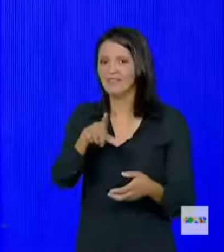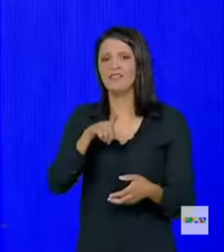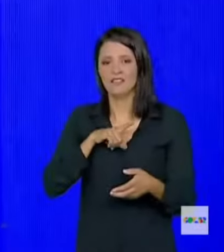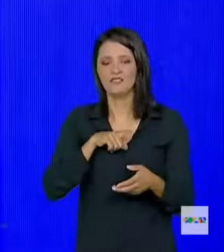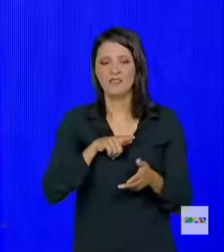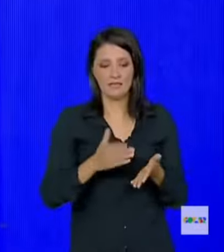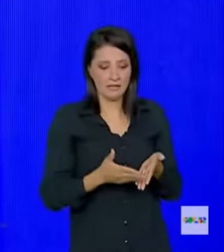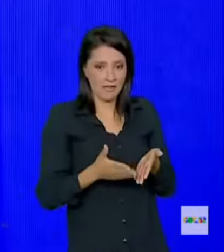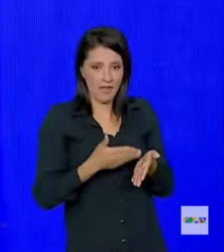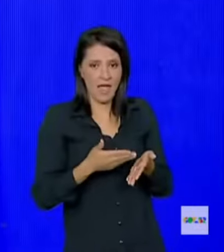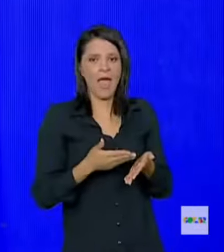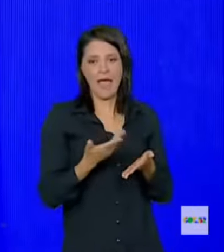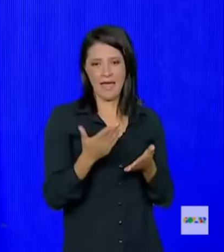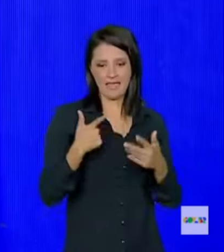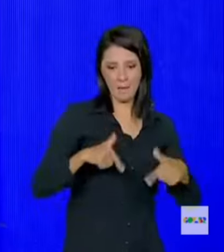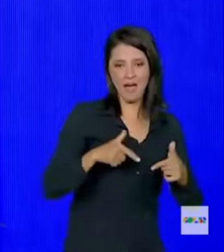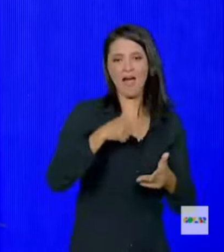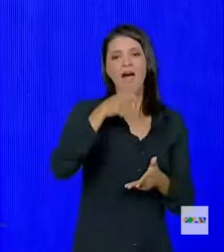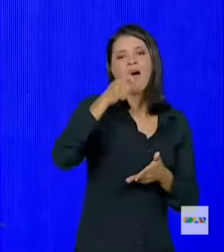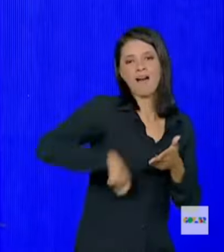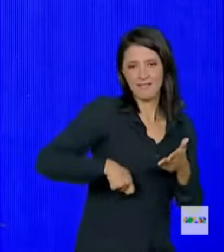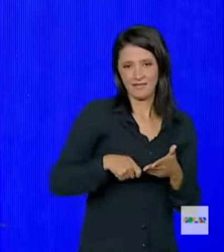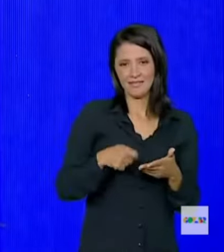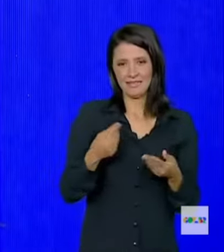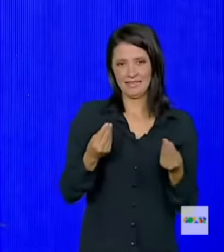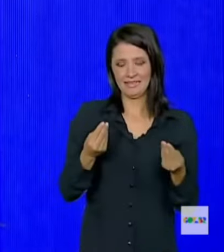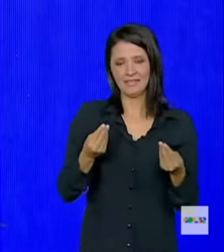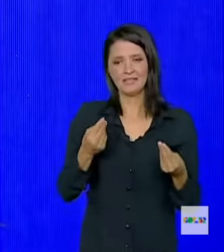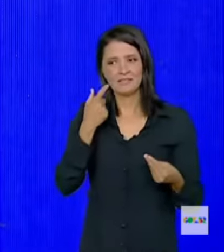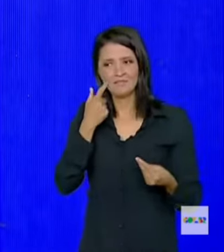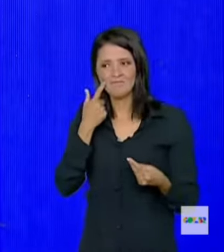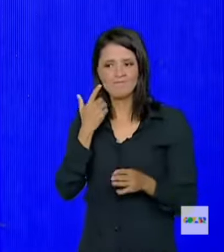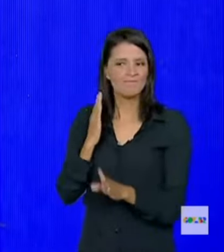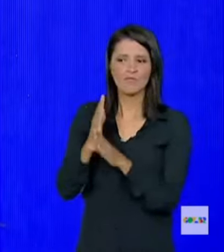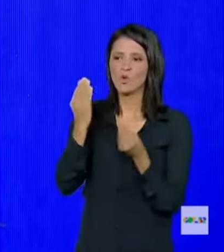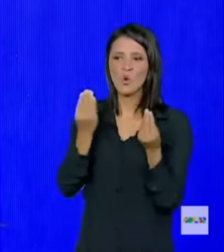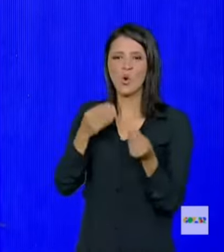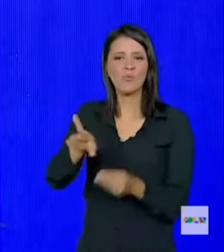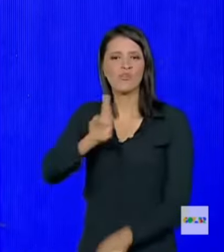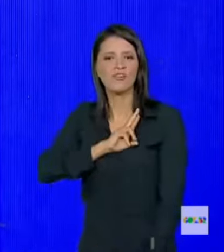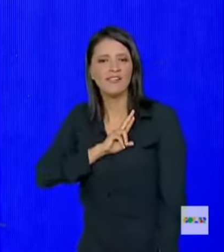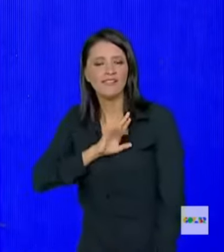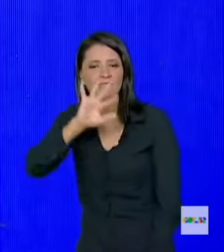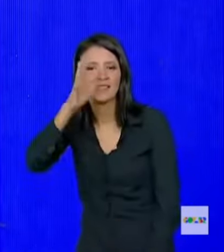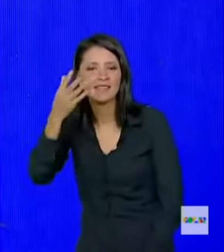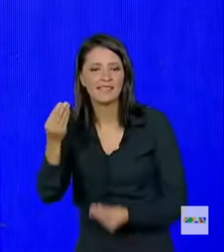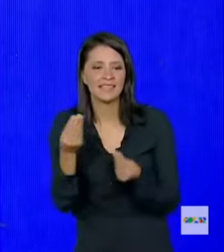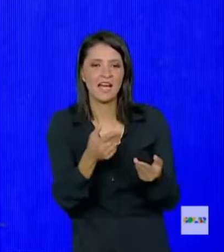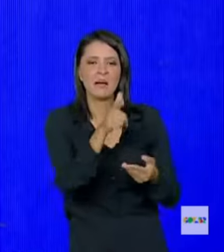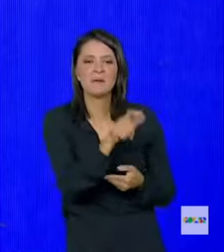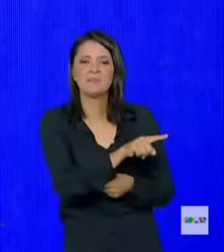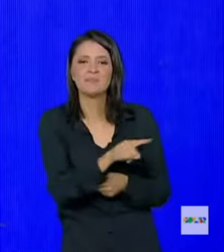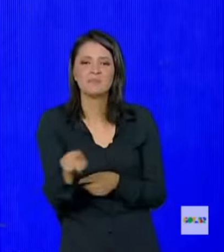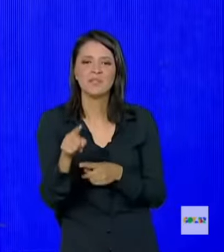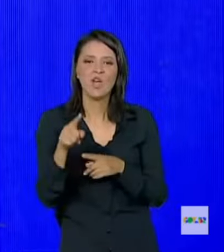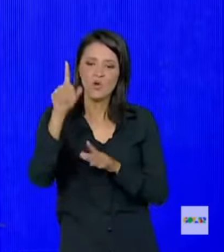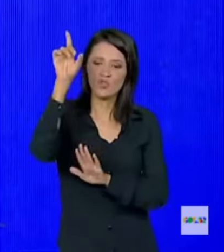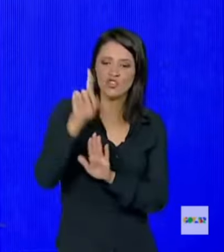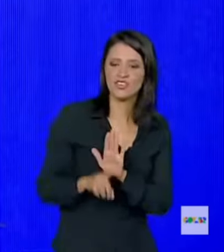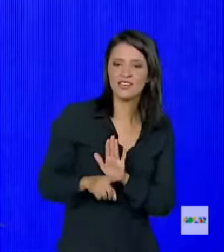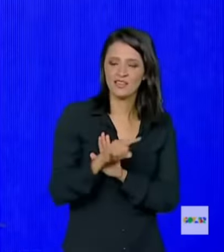carteira assinada. E eu achei, como é que a gente vai encontrar uma solução para dar a essas pessoas o direito